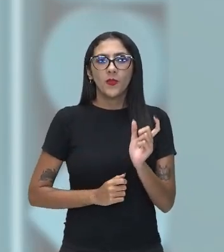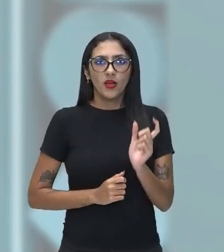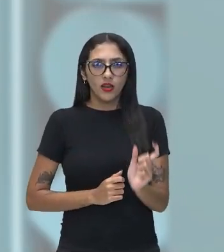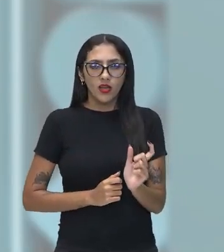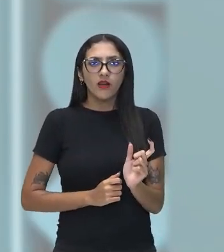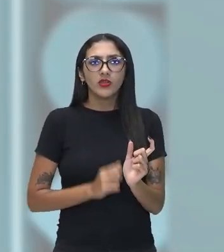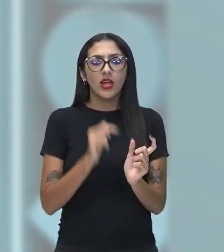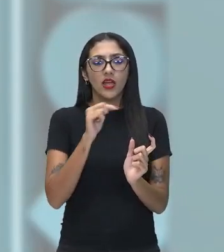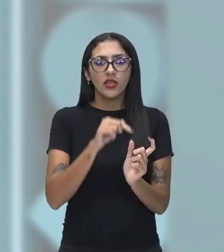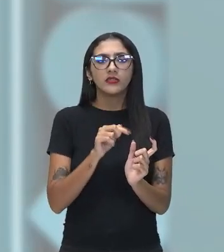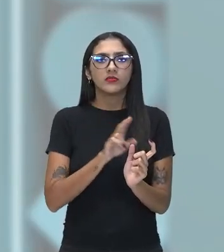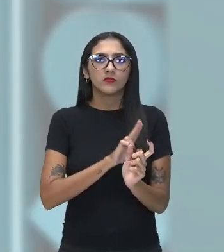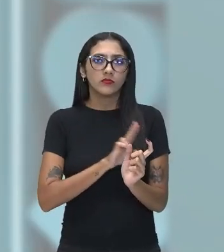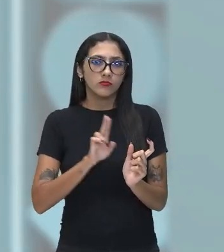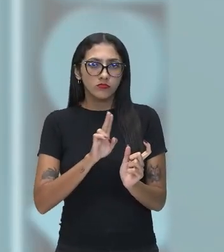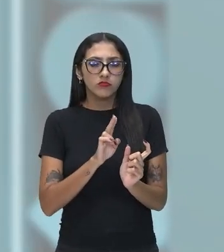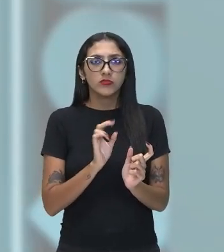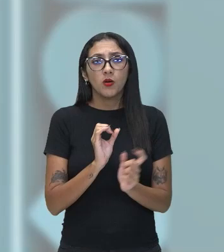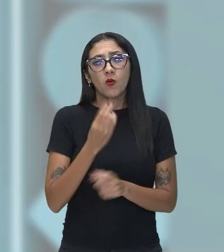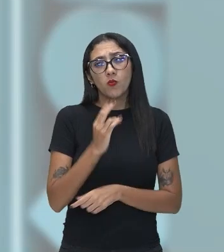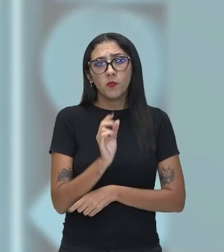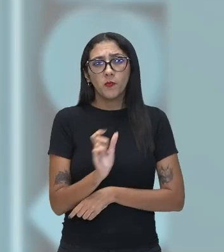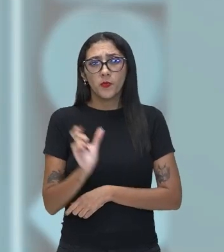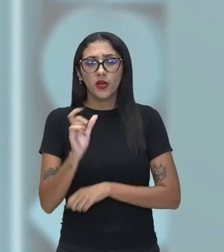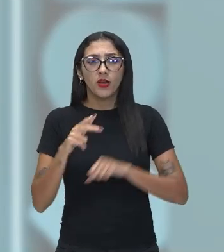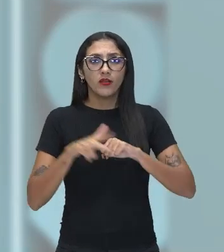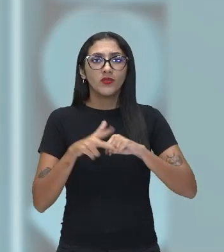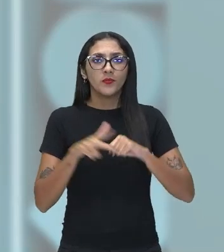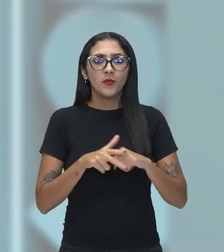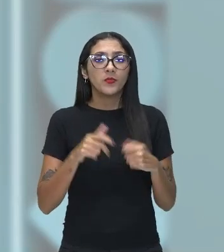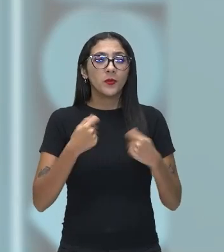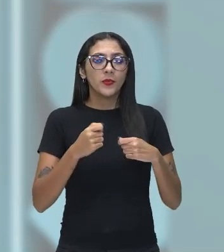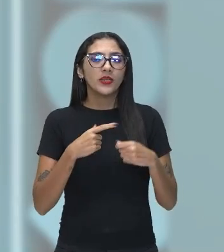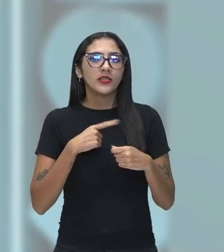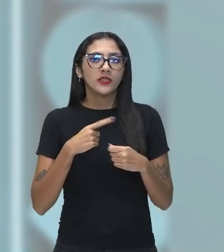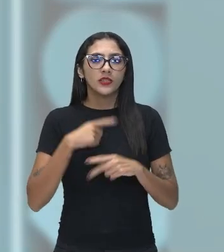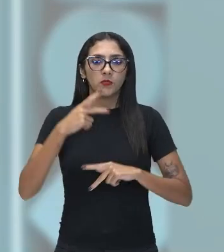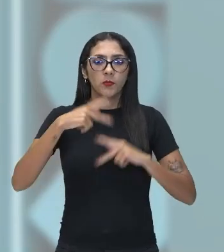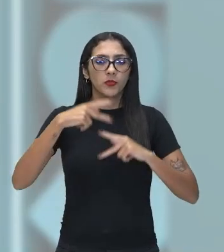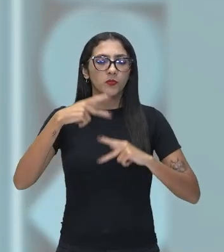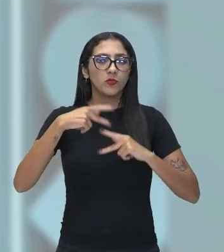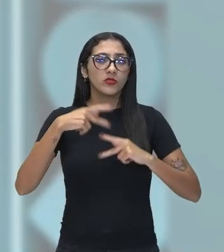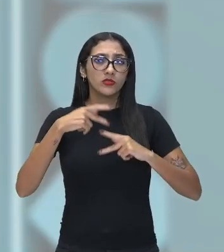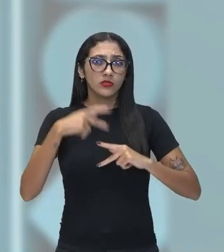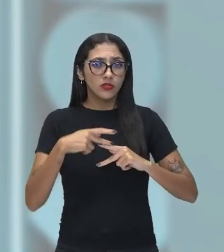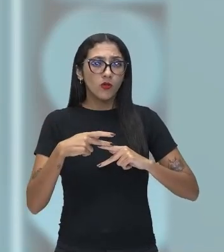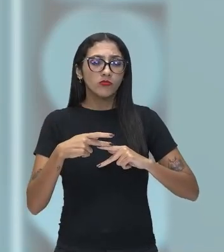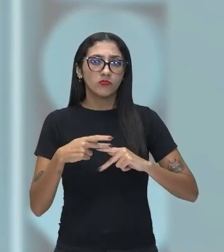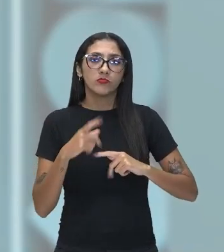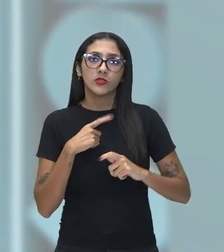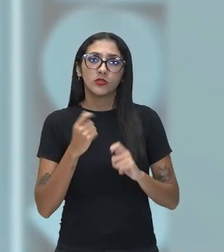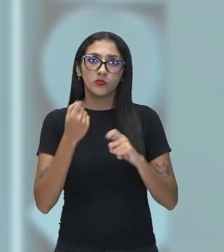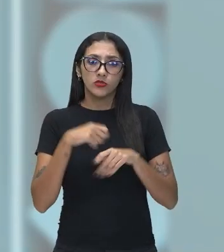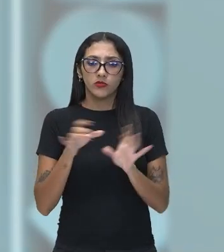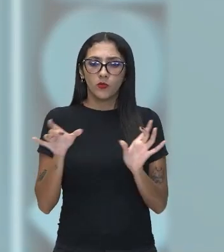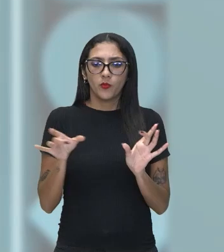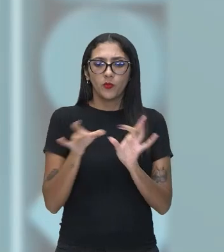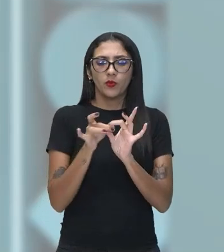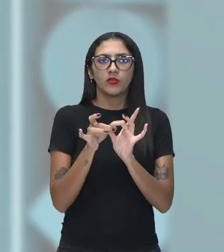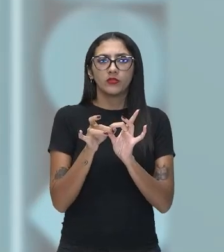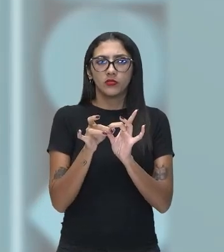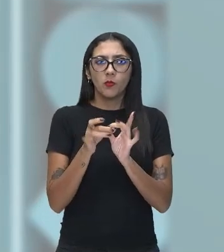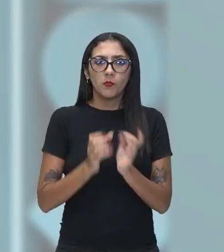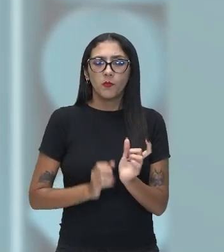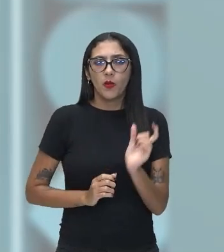uma palavra ou um verbo que irá exigir determinada preposição sendo utilizada para fazer a conexão entre